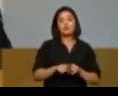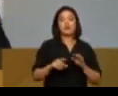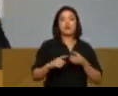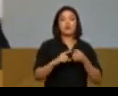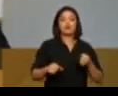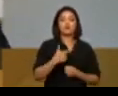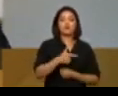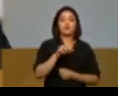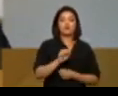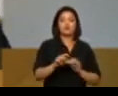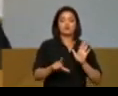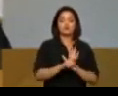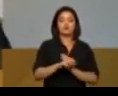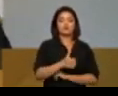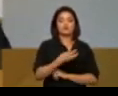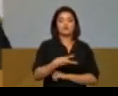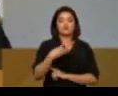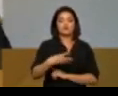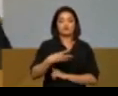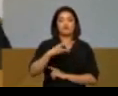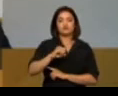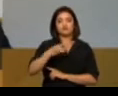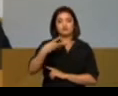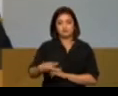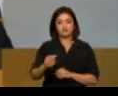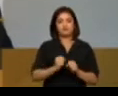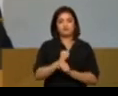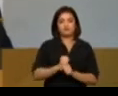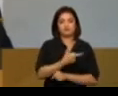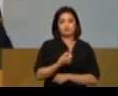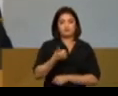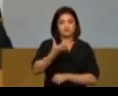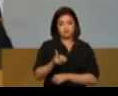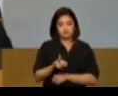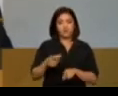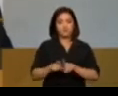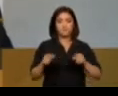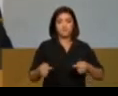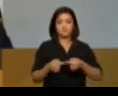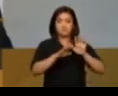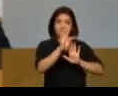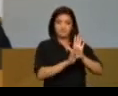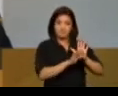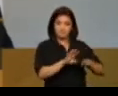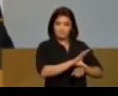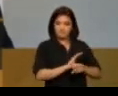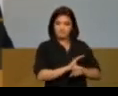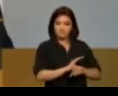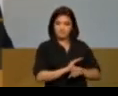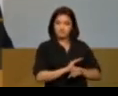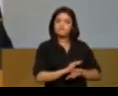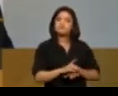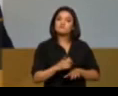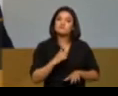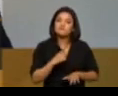artigo 28 da Lei 13.303, de 2016, em consonância com o texto constitucional,